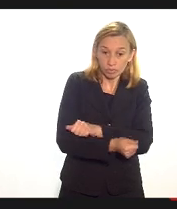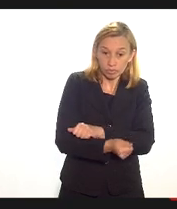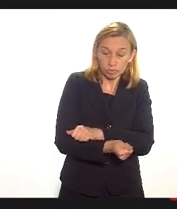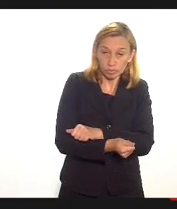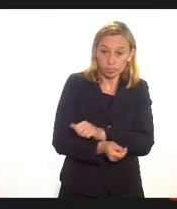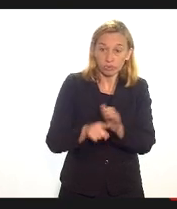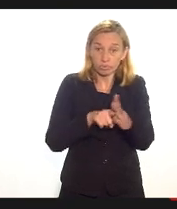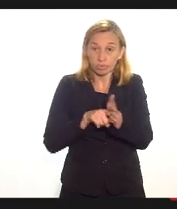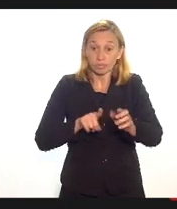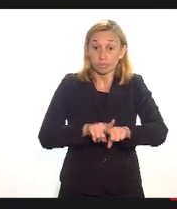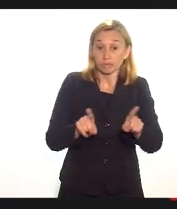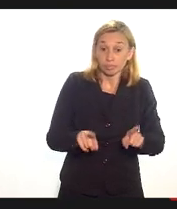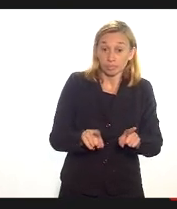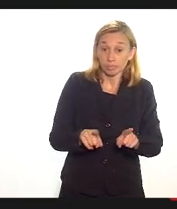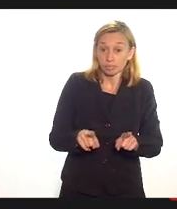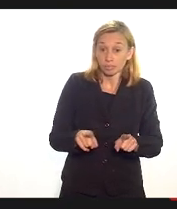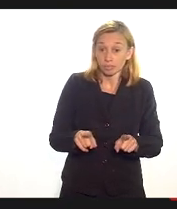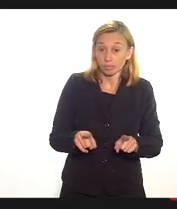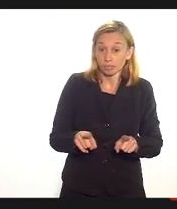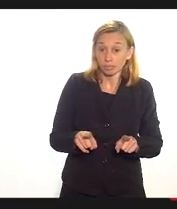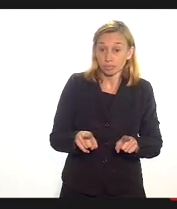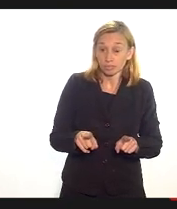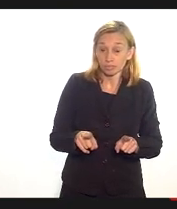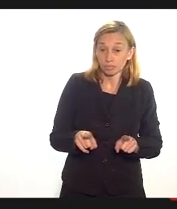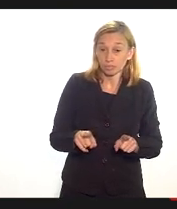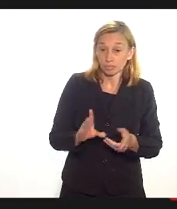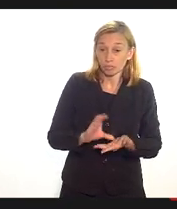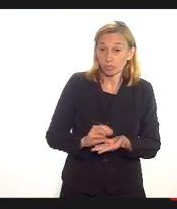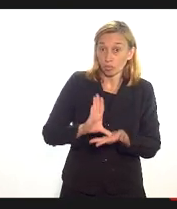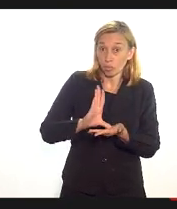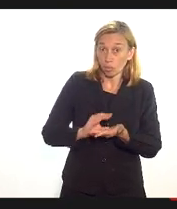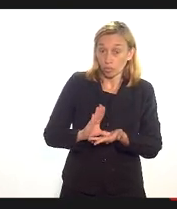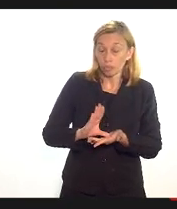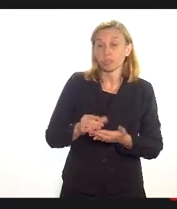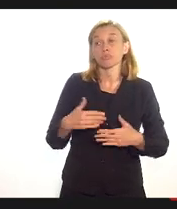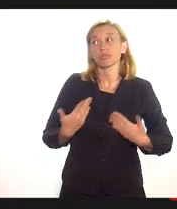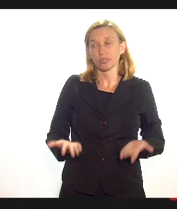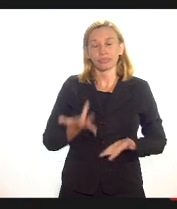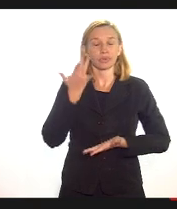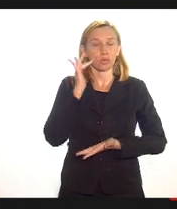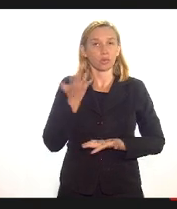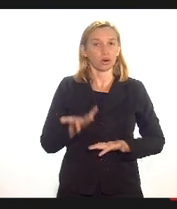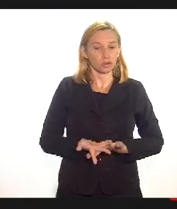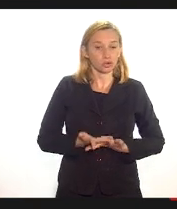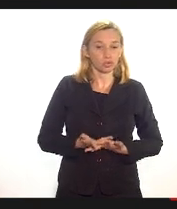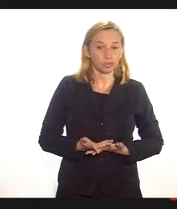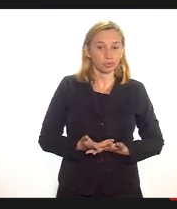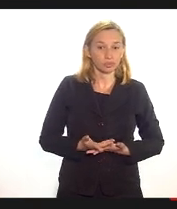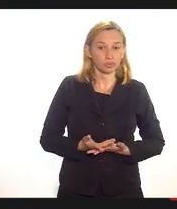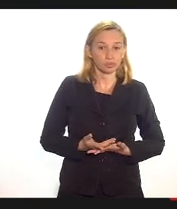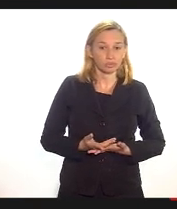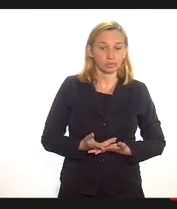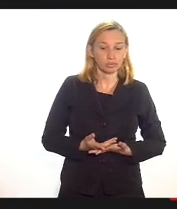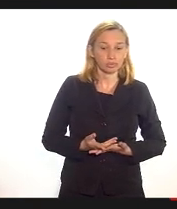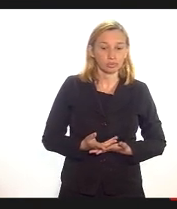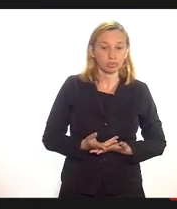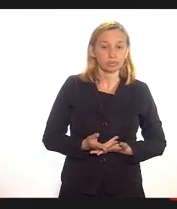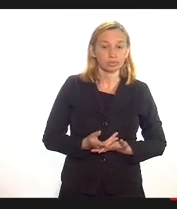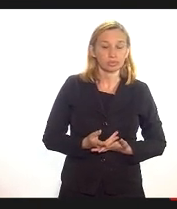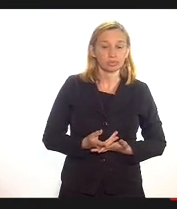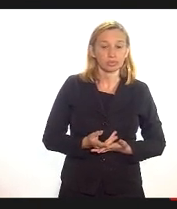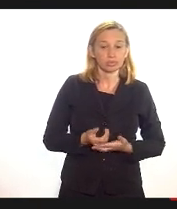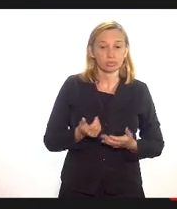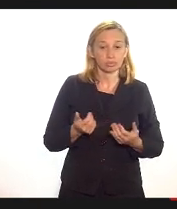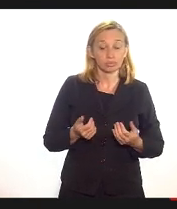pesquisa, mas considerando o volume, eu acho que apenas uma mera divergência é algo a